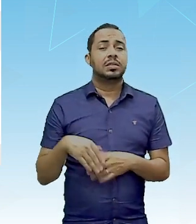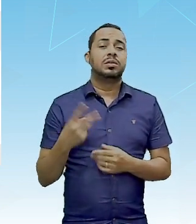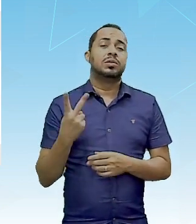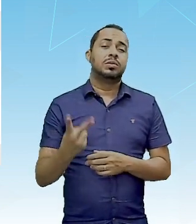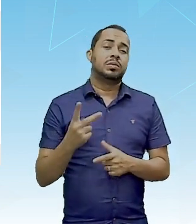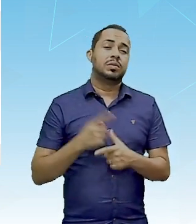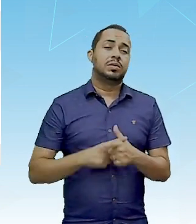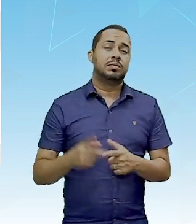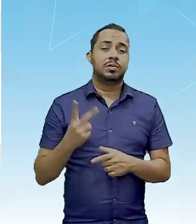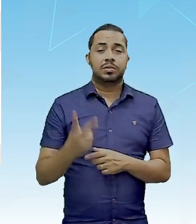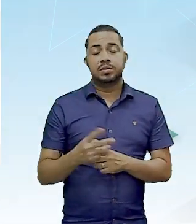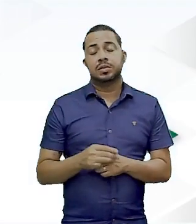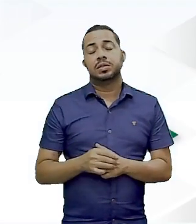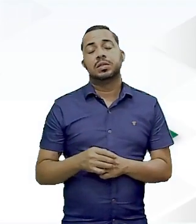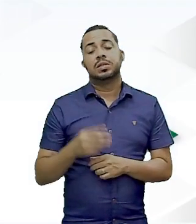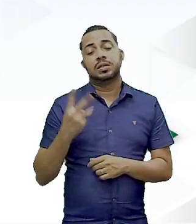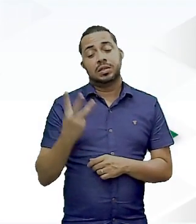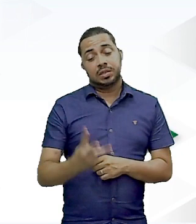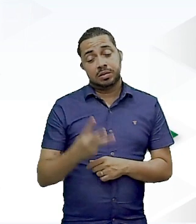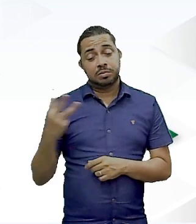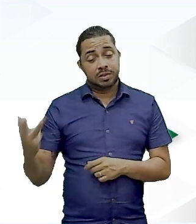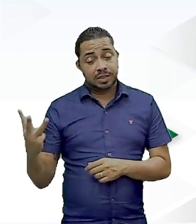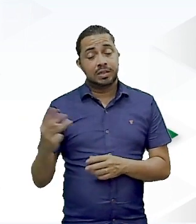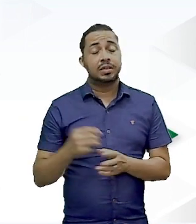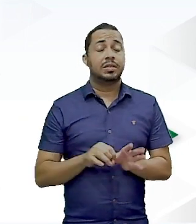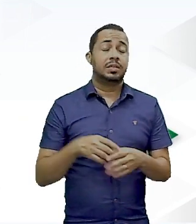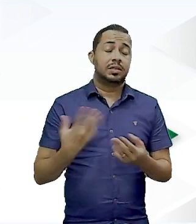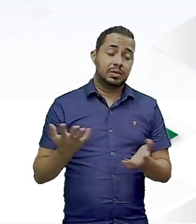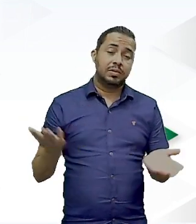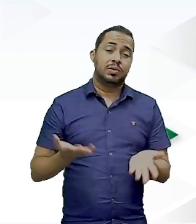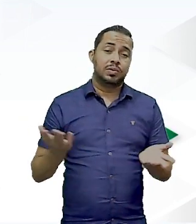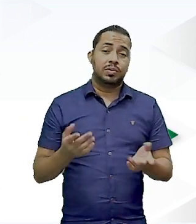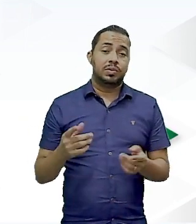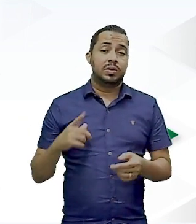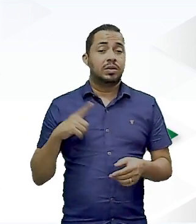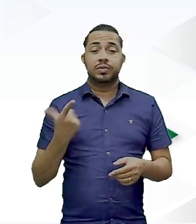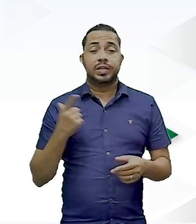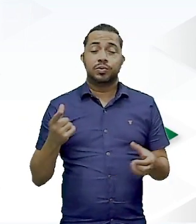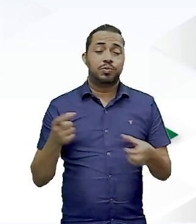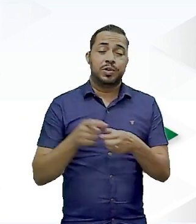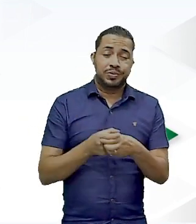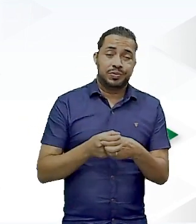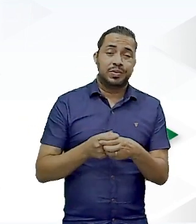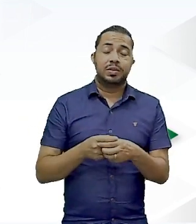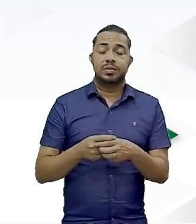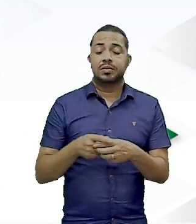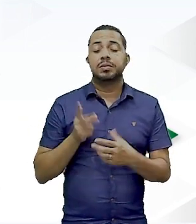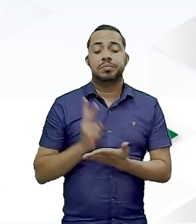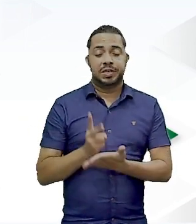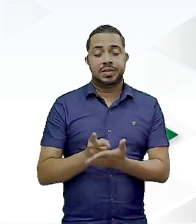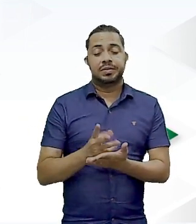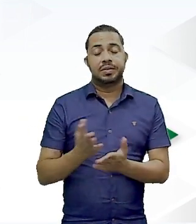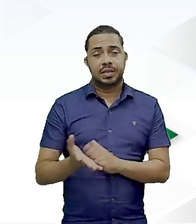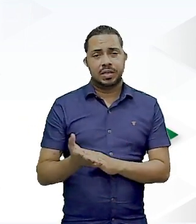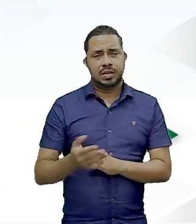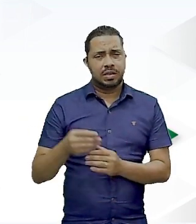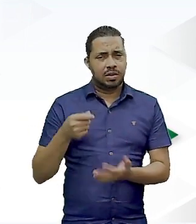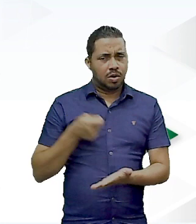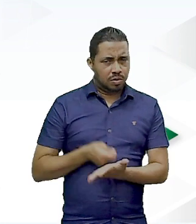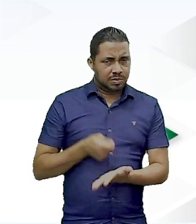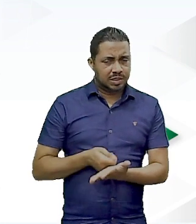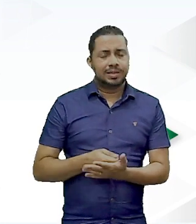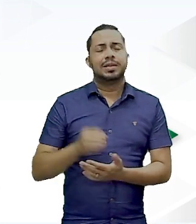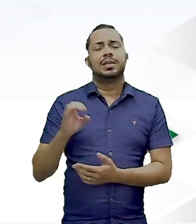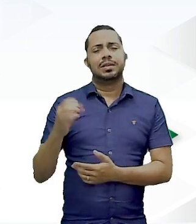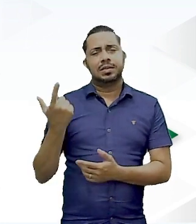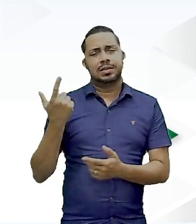pode ser por 2 e o 3 por 3. Então, agora ela está irredutível. Isso é que tem que ficar. É obrigatório? Claro,